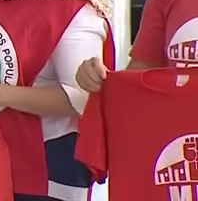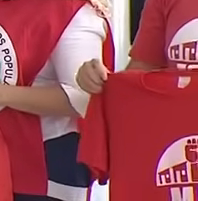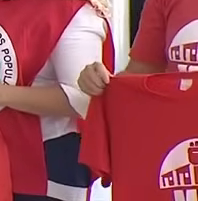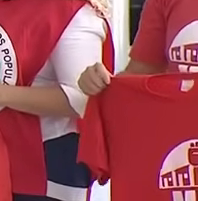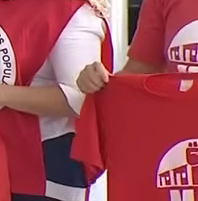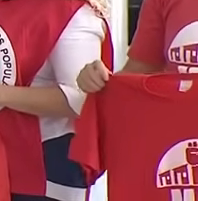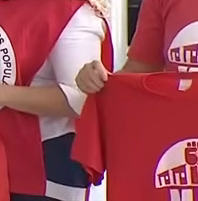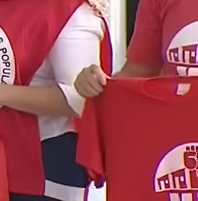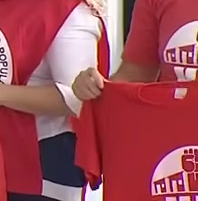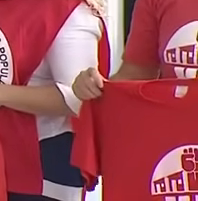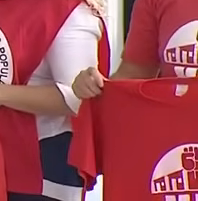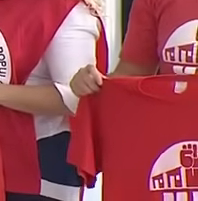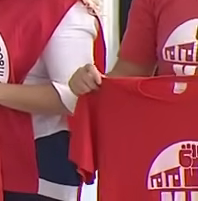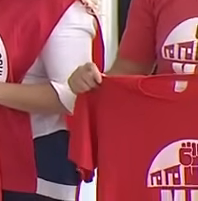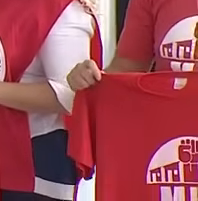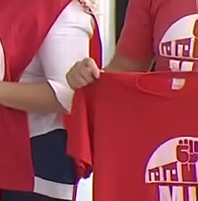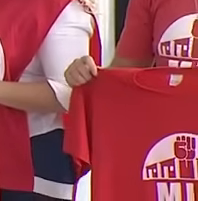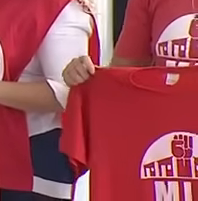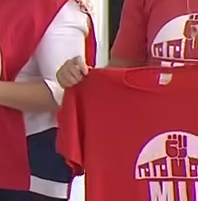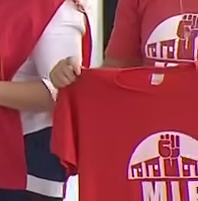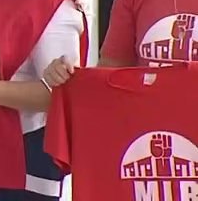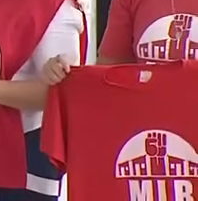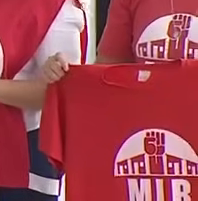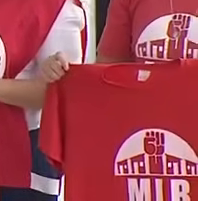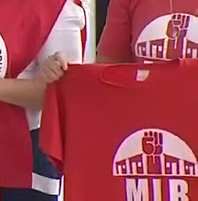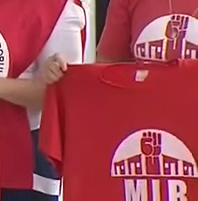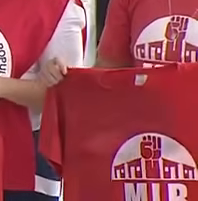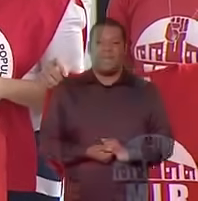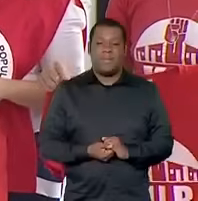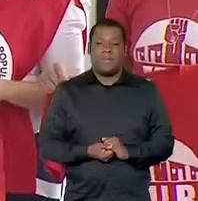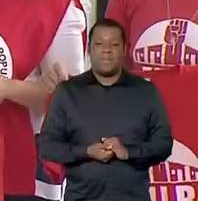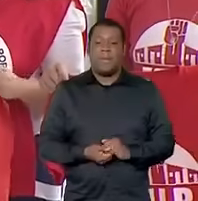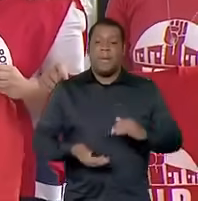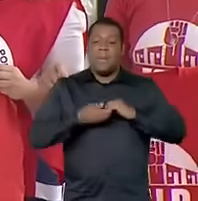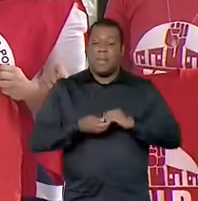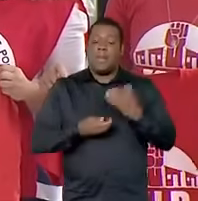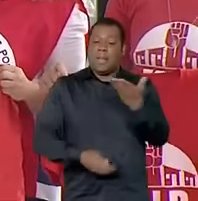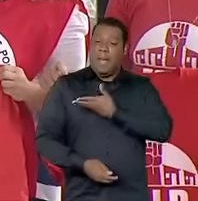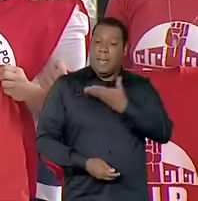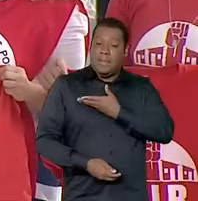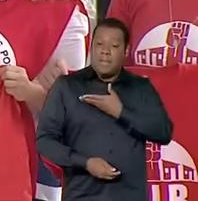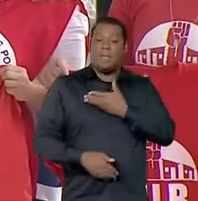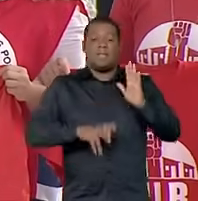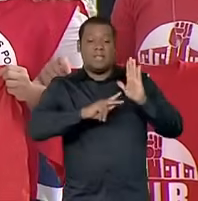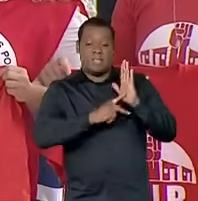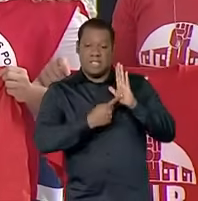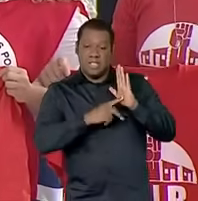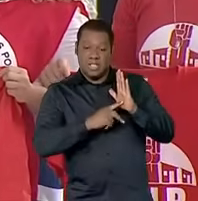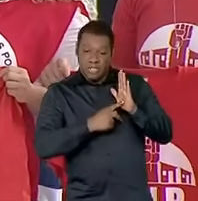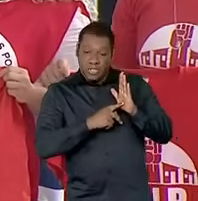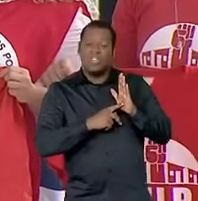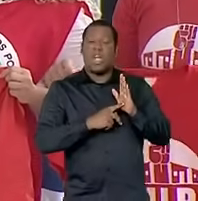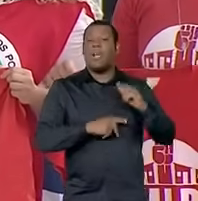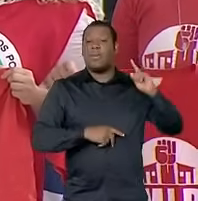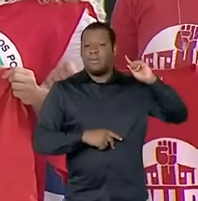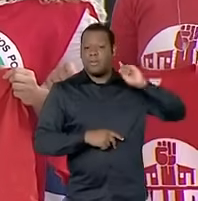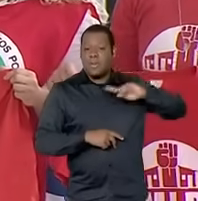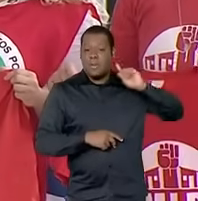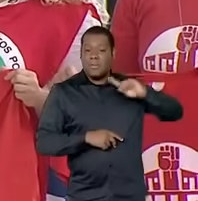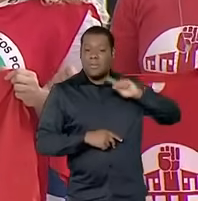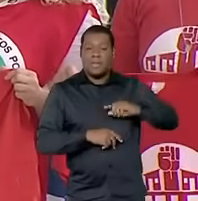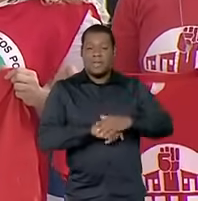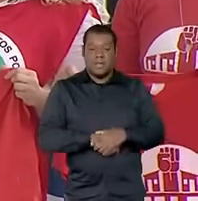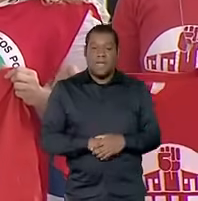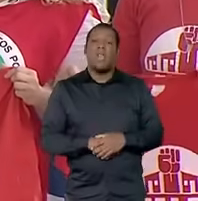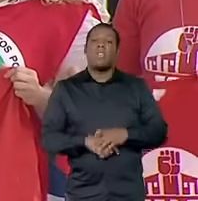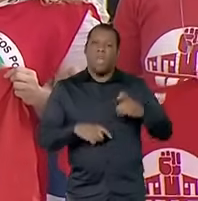companheiros que vieram lá de Minas Gerais, os companheiros que são do Sindicato dos Metroviários, que estão defendendo a reestatização